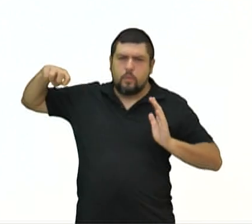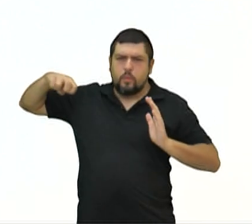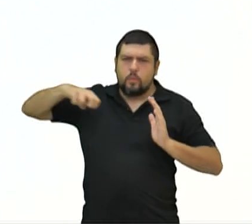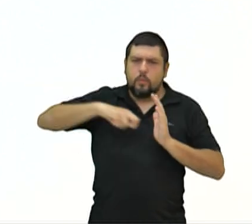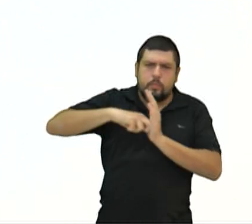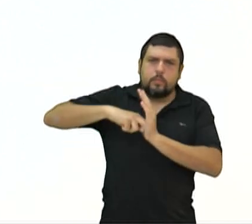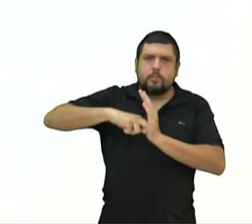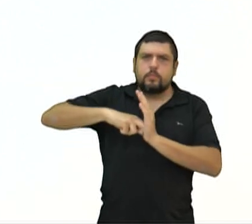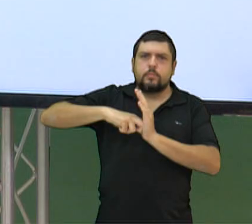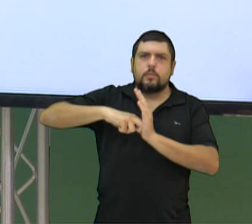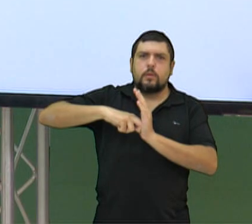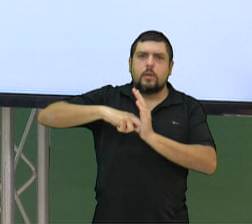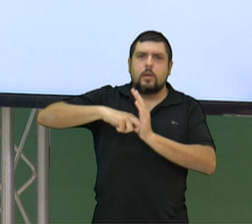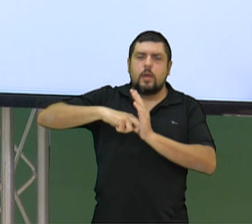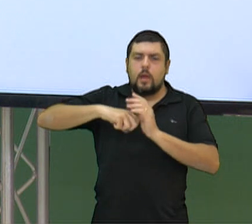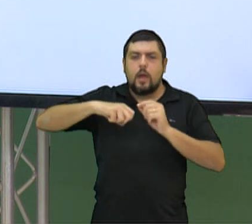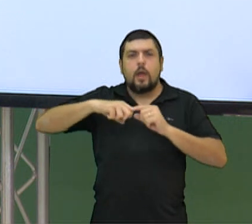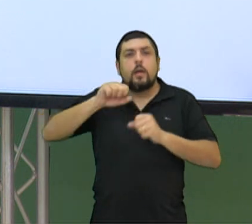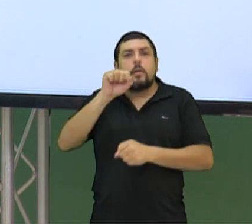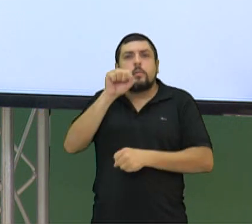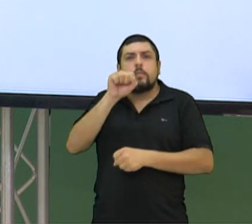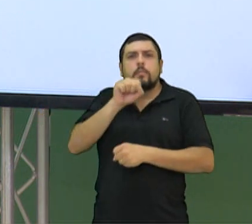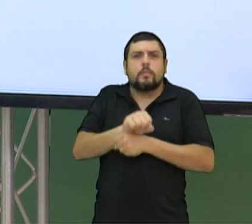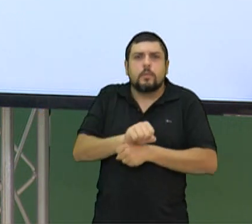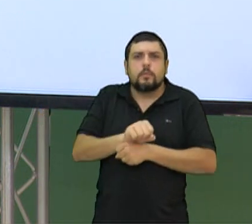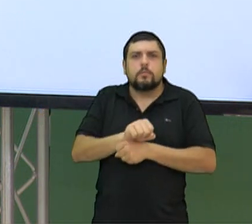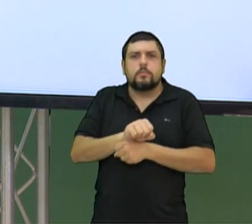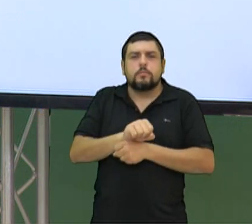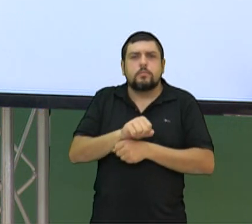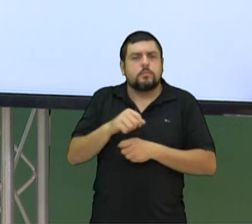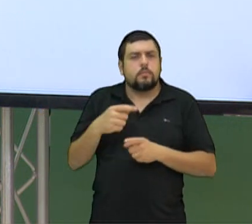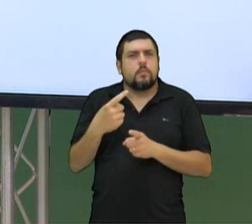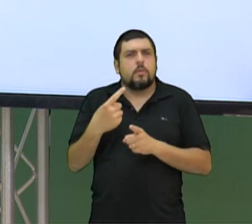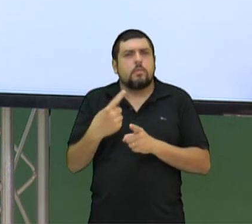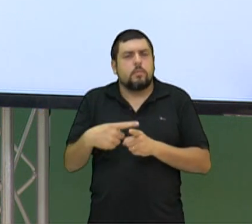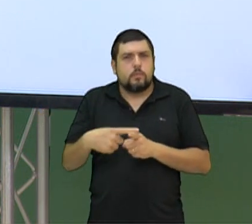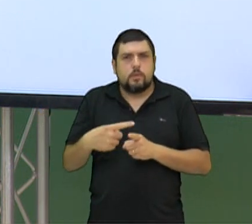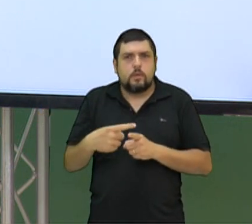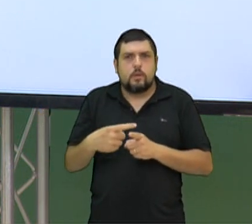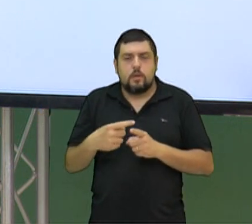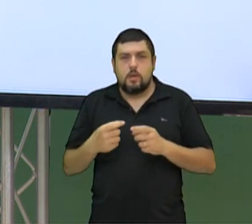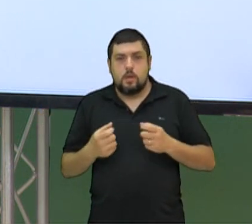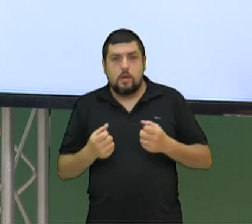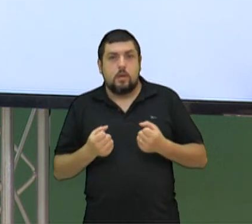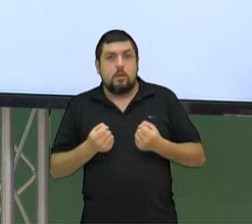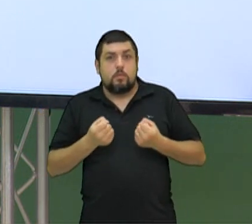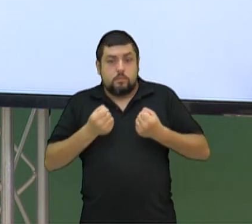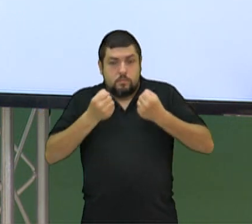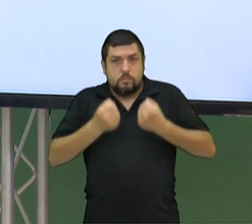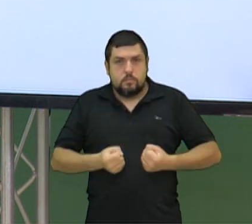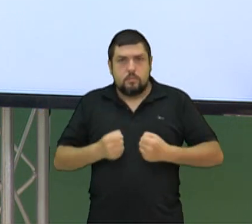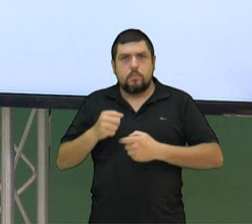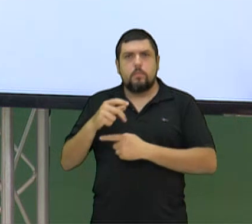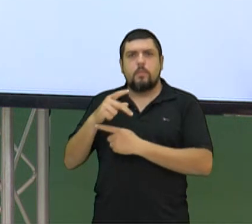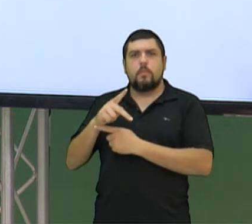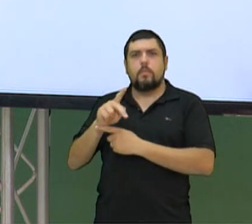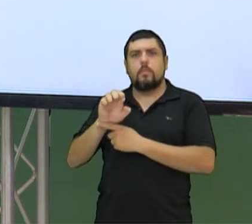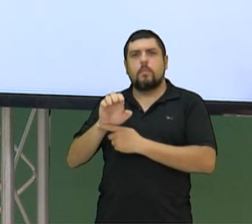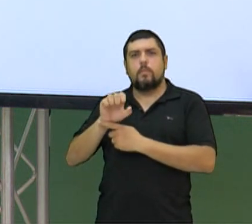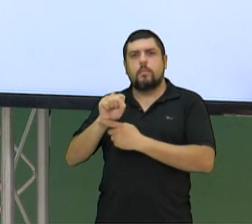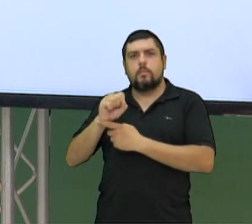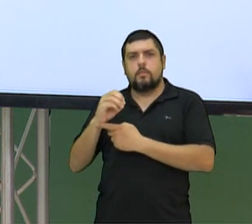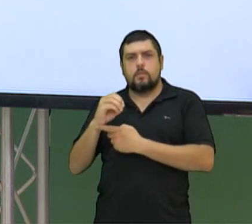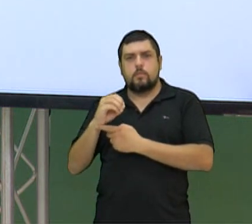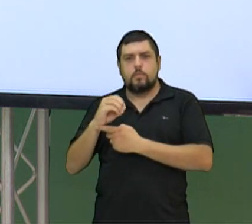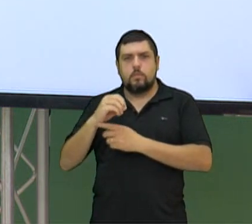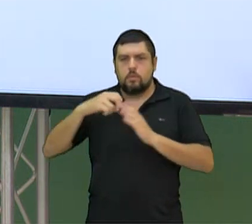temos a componente da força-peso, né? A força-peso ela está responsável por empurrar, no caso, agir na ladeira, fazendo